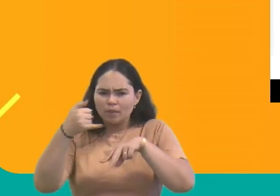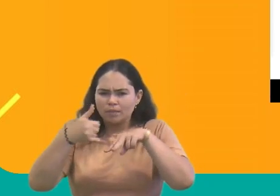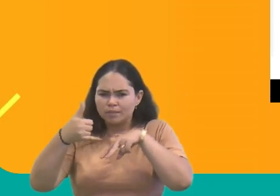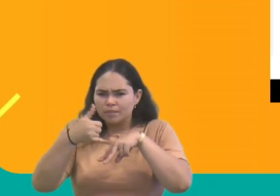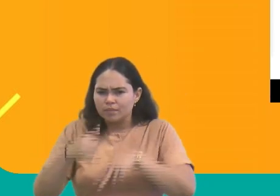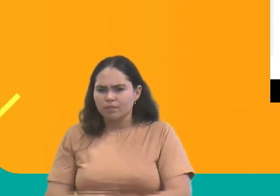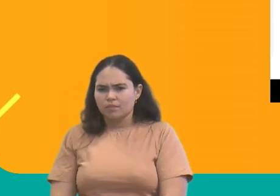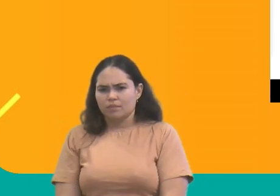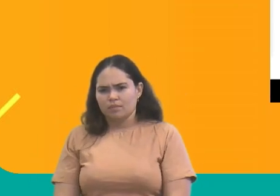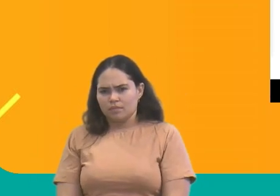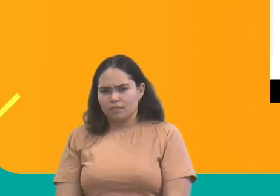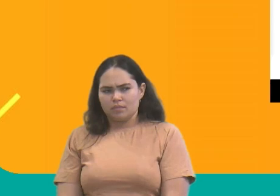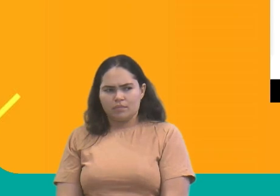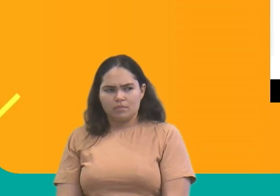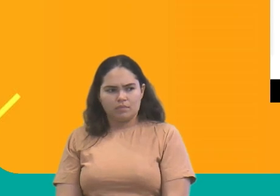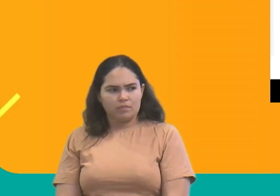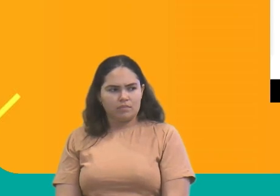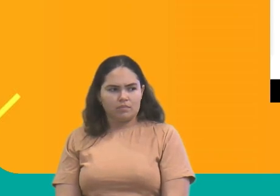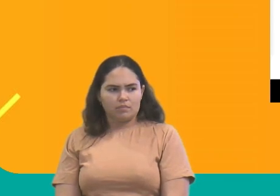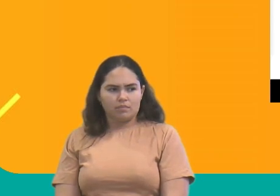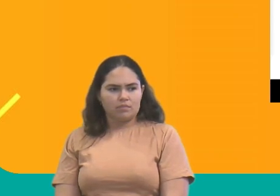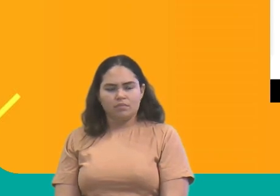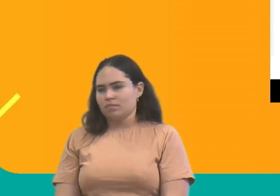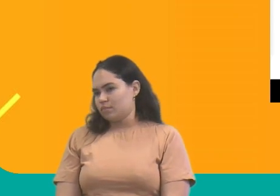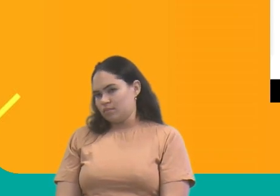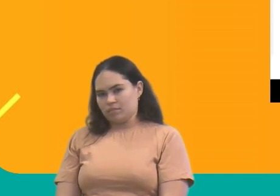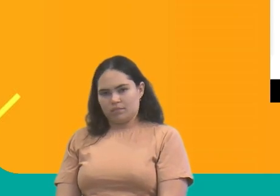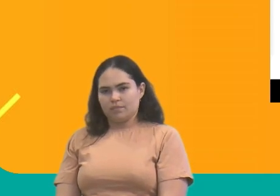não? Já não pode ser dieta 1.